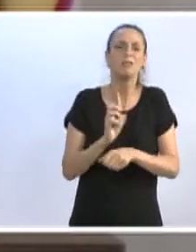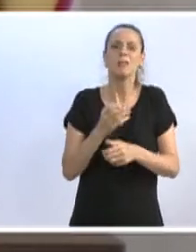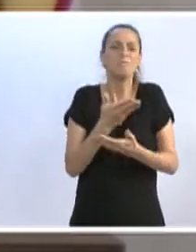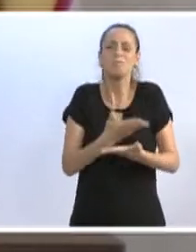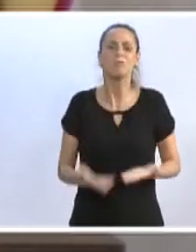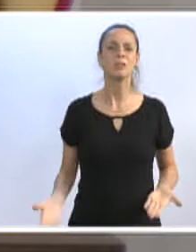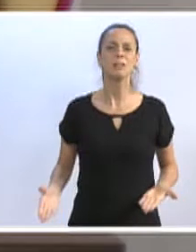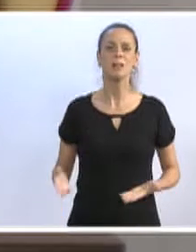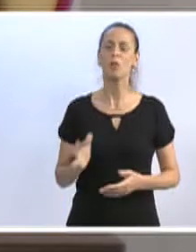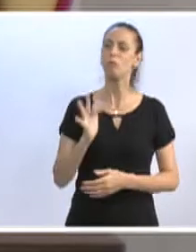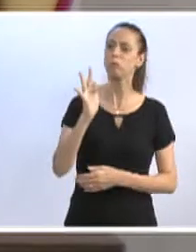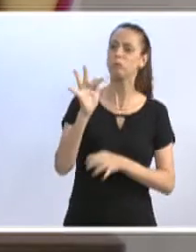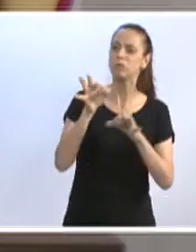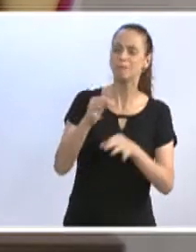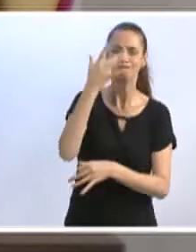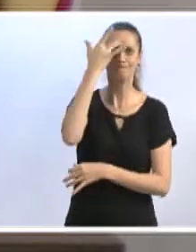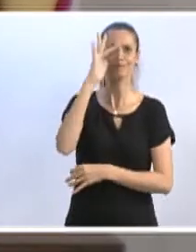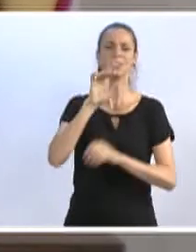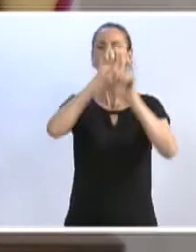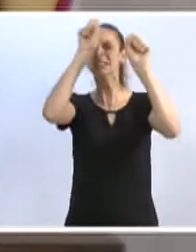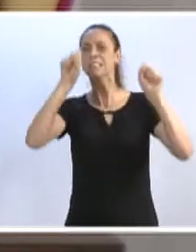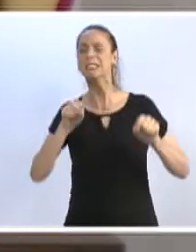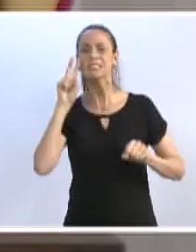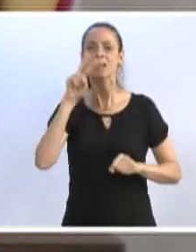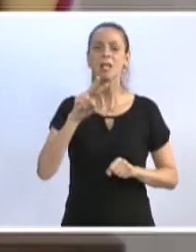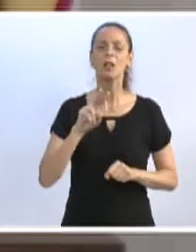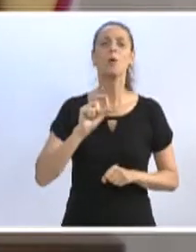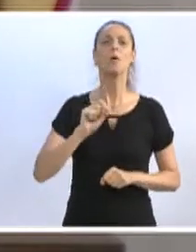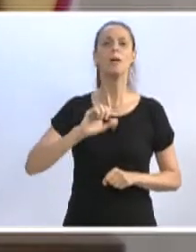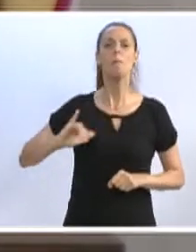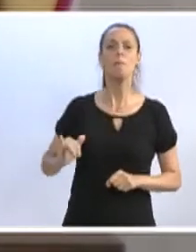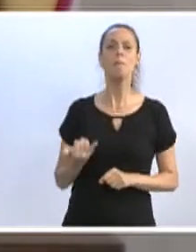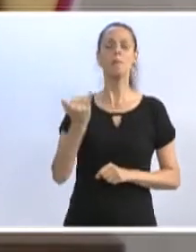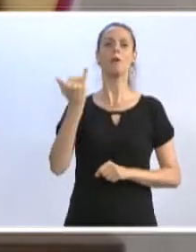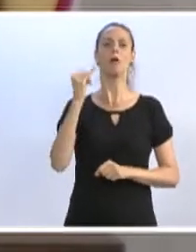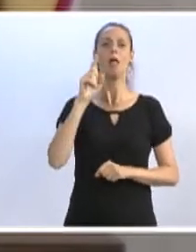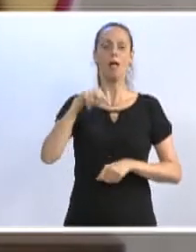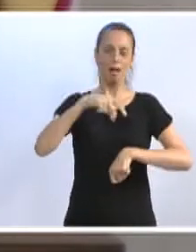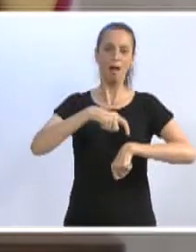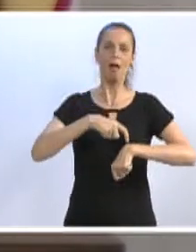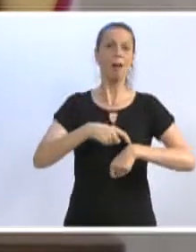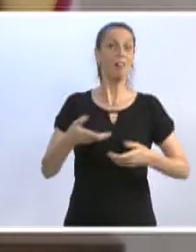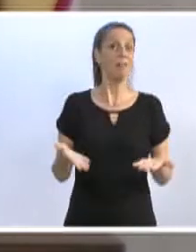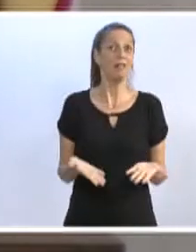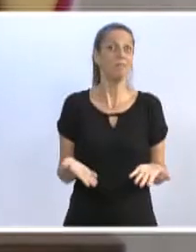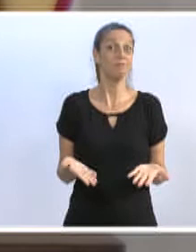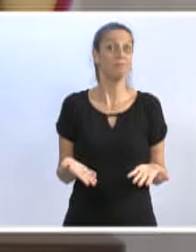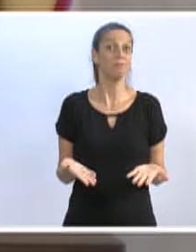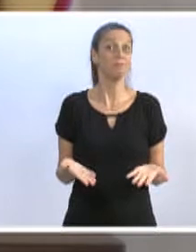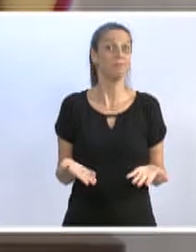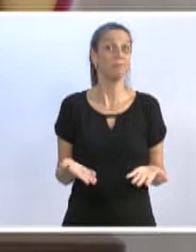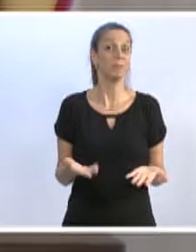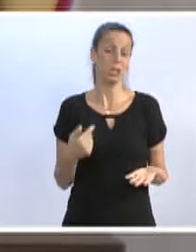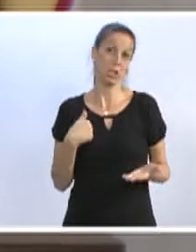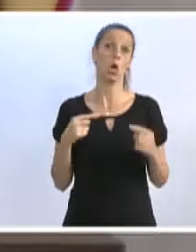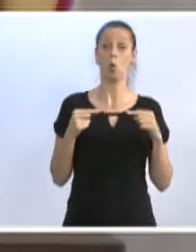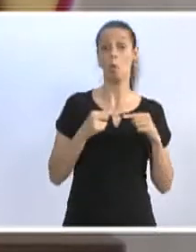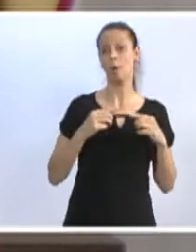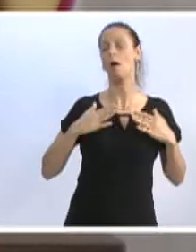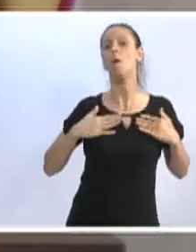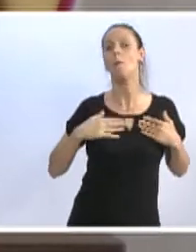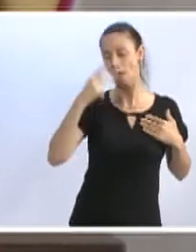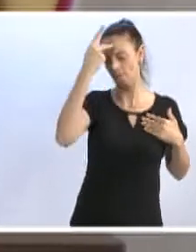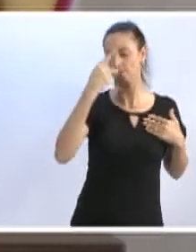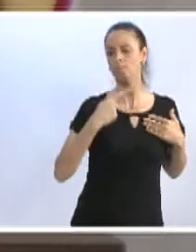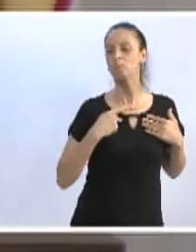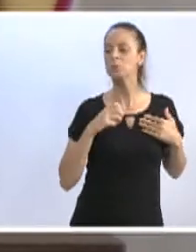há mais futuro certo. O que vale é o aqui e agora. E o aqui e agora tem a ver comigo, senão também não vale